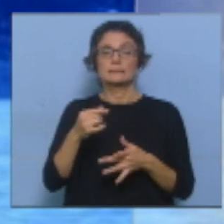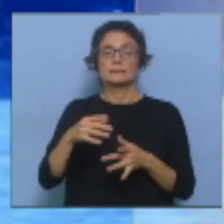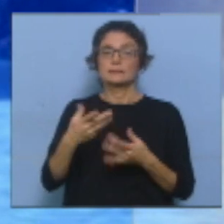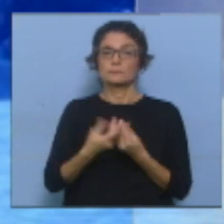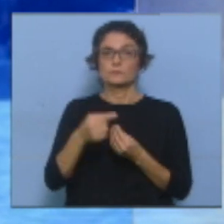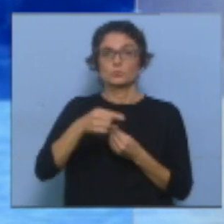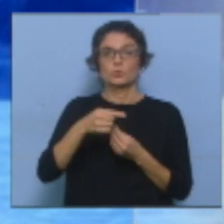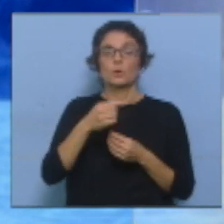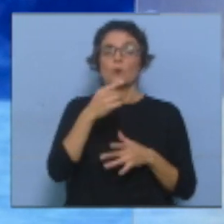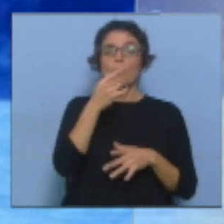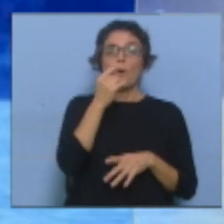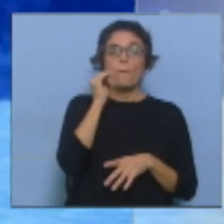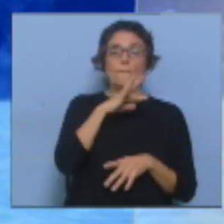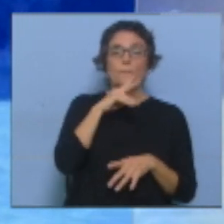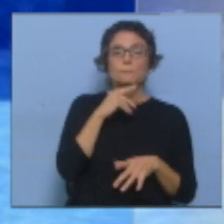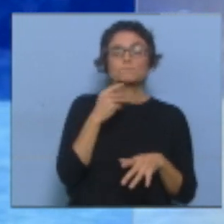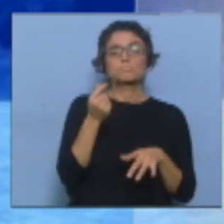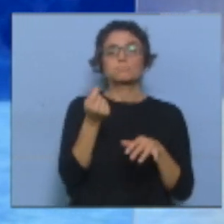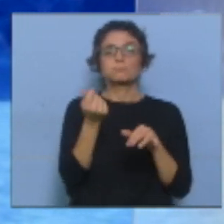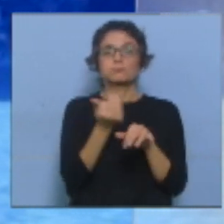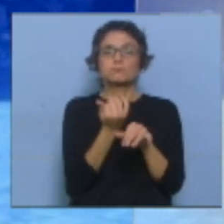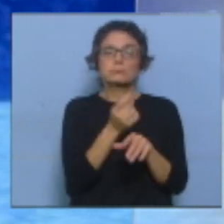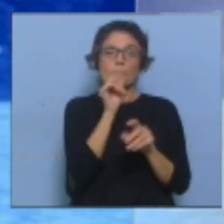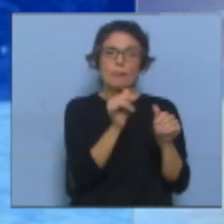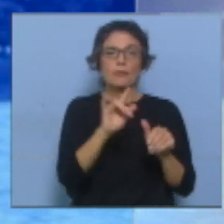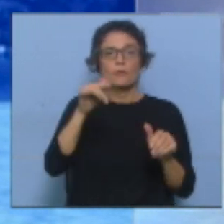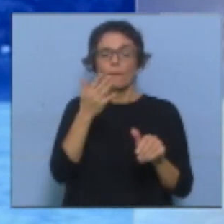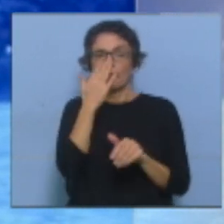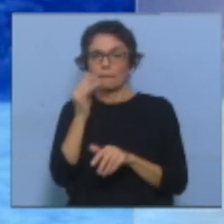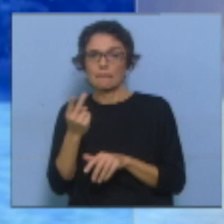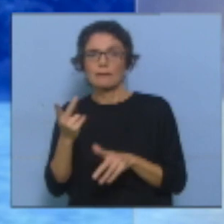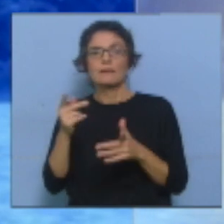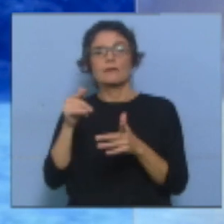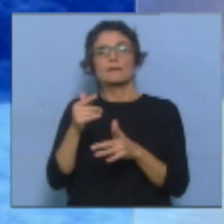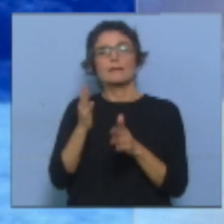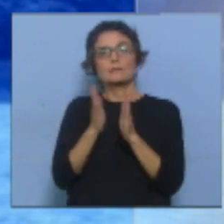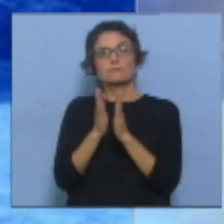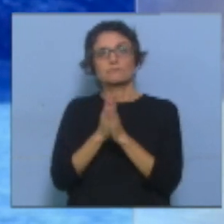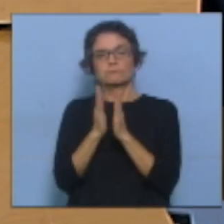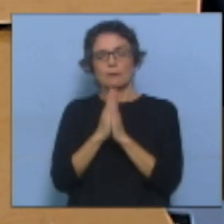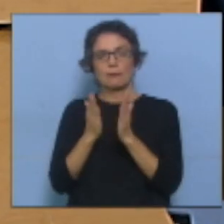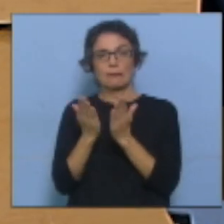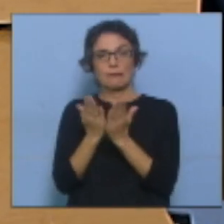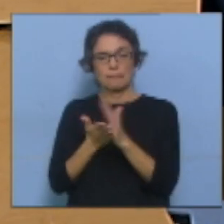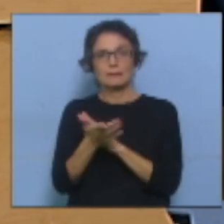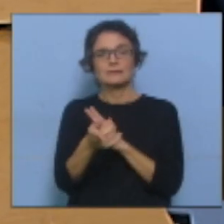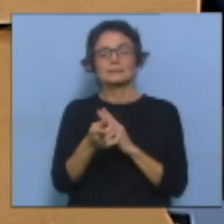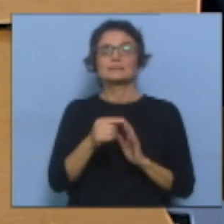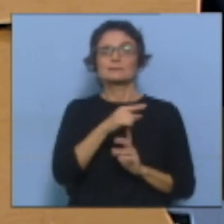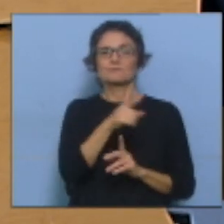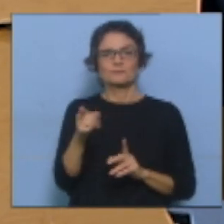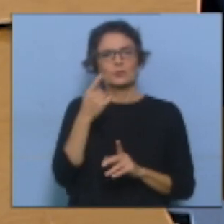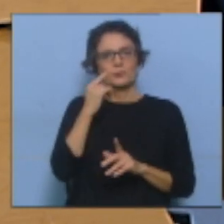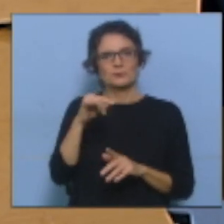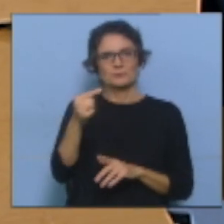gêmeos estão no seminário. Uma história para conhecermos com Dora Isabel, João Pedro Sousa, Afonso Sousa e